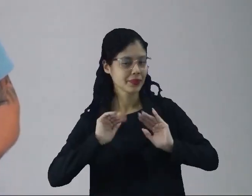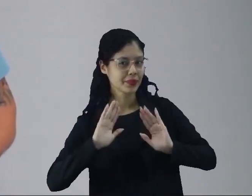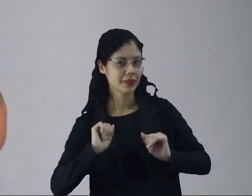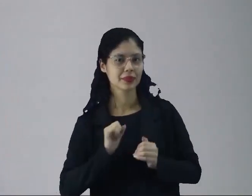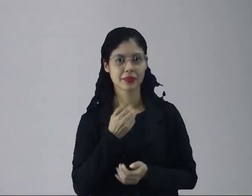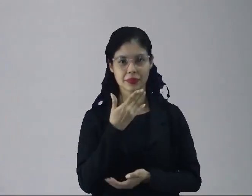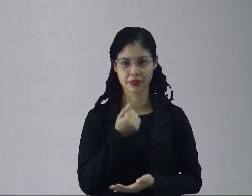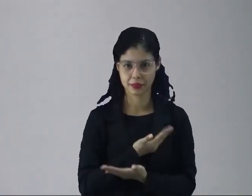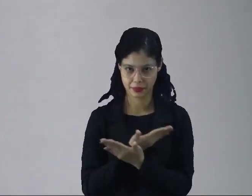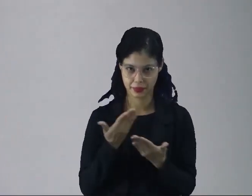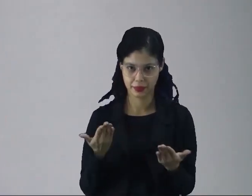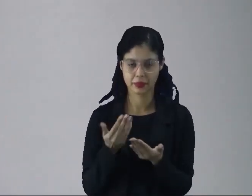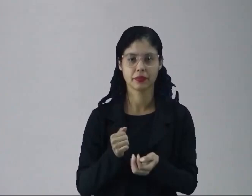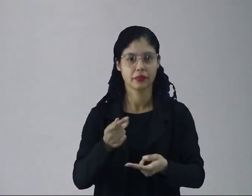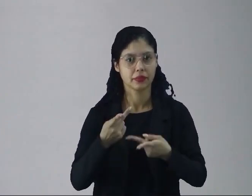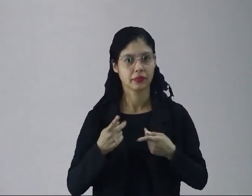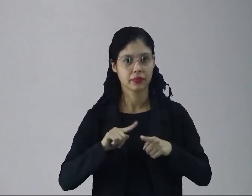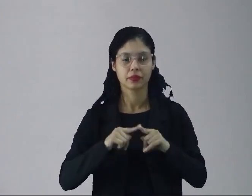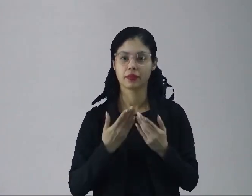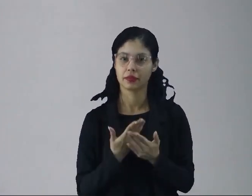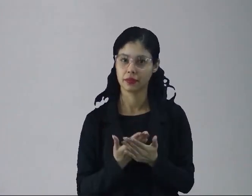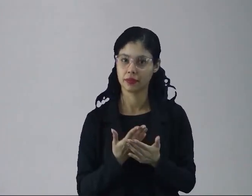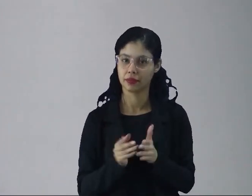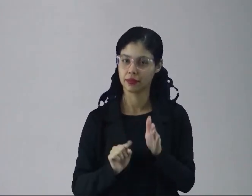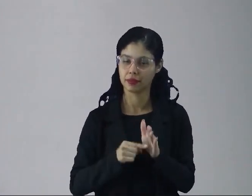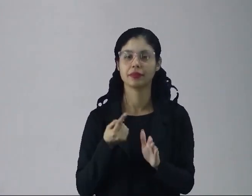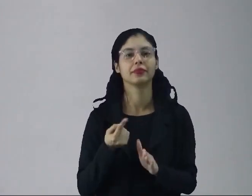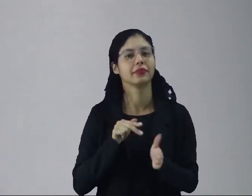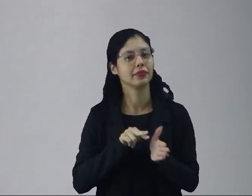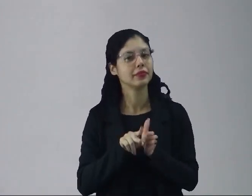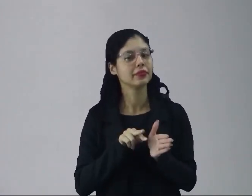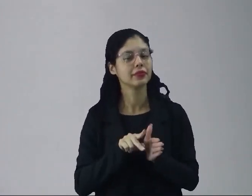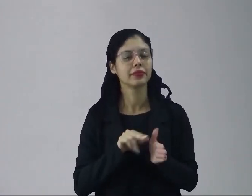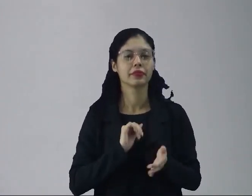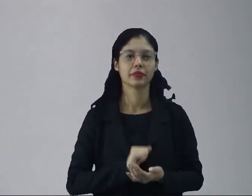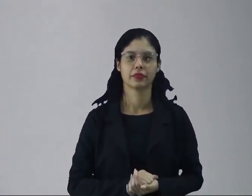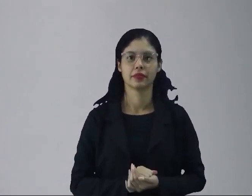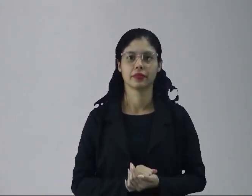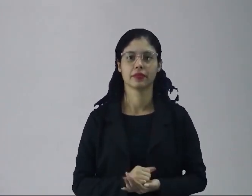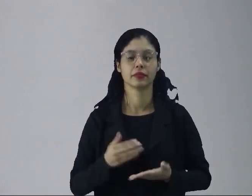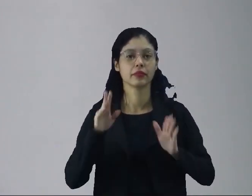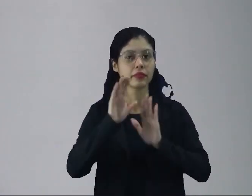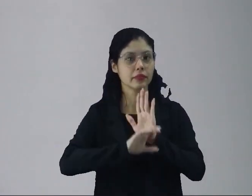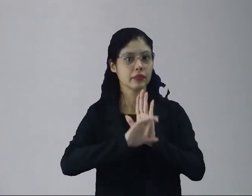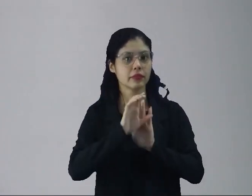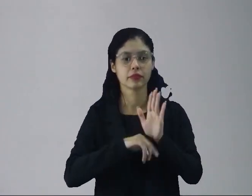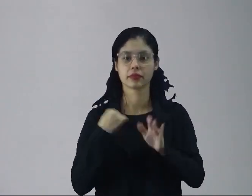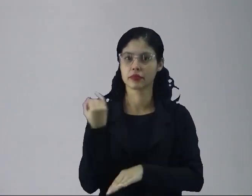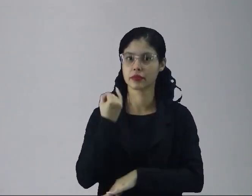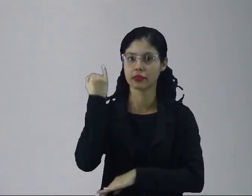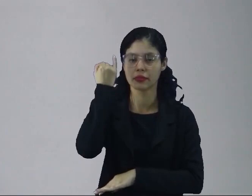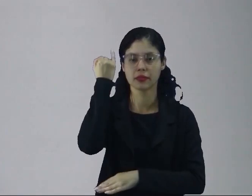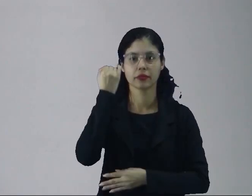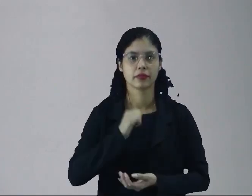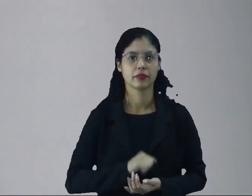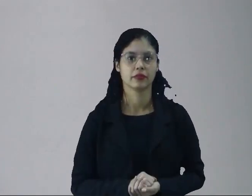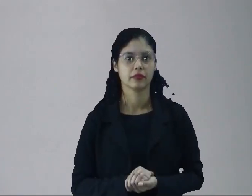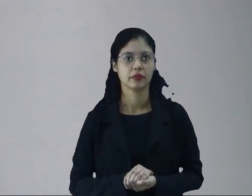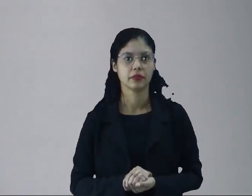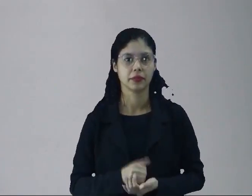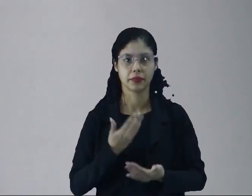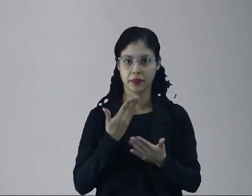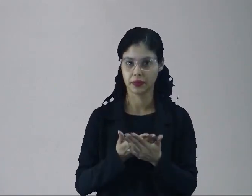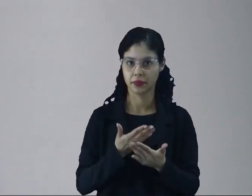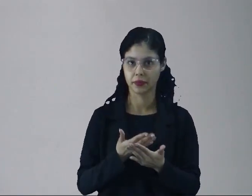Olá, gente, tudo bem? Sejam bem-vindos à nossa primeira aula de Biologia, esse conteúdo muito importante na